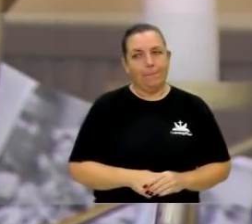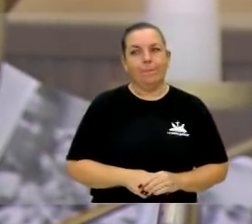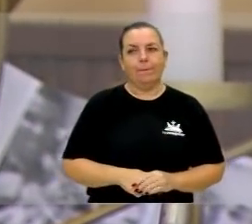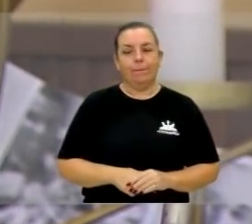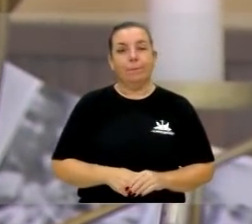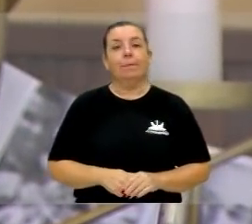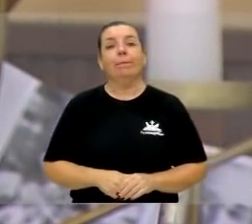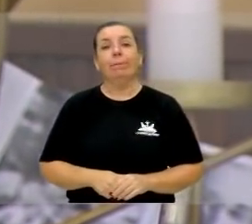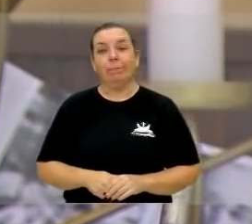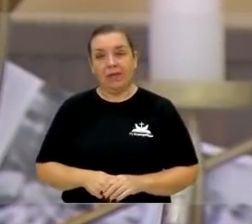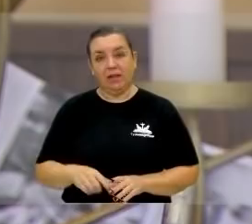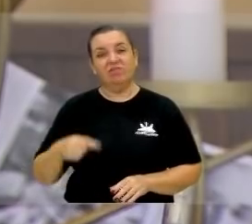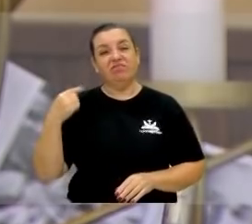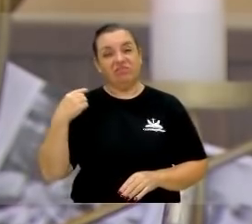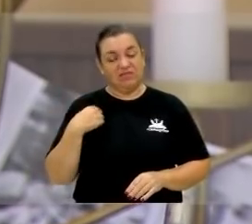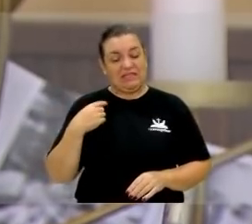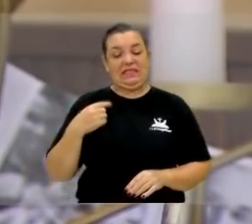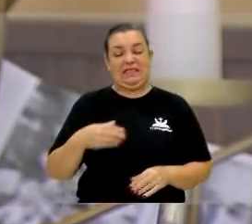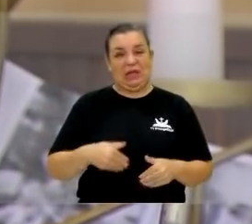também.